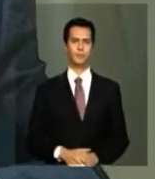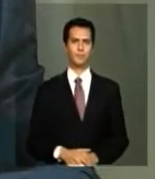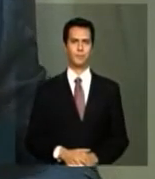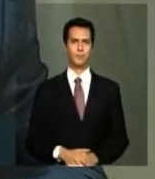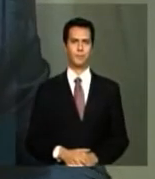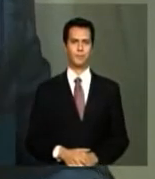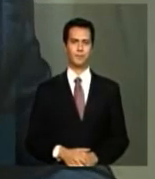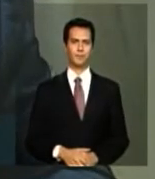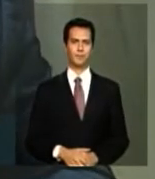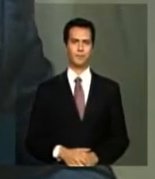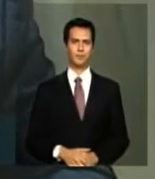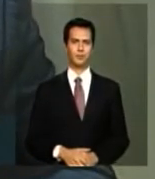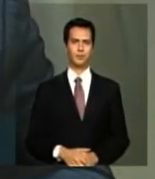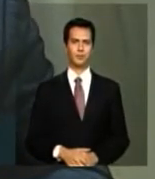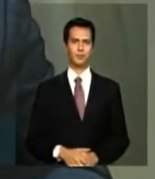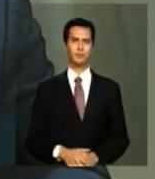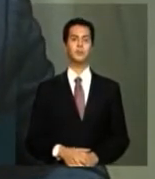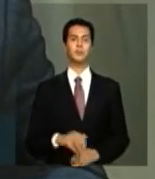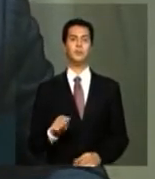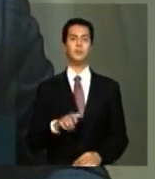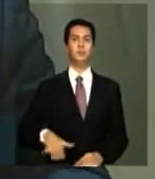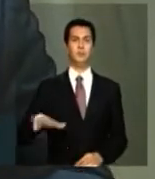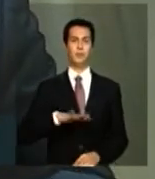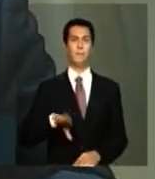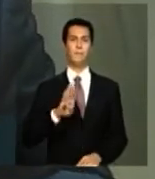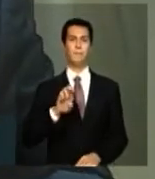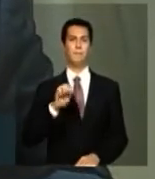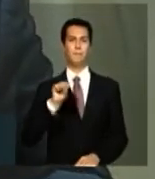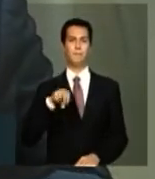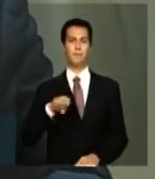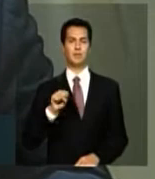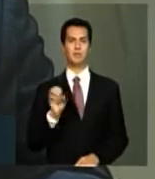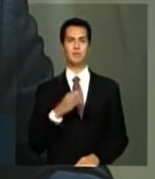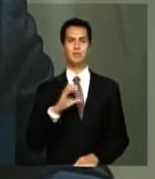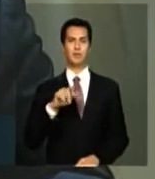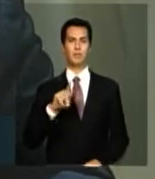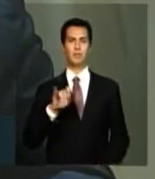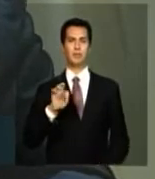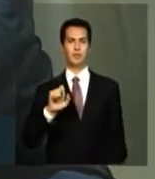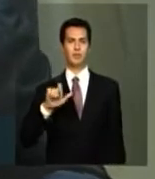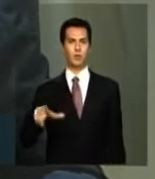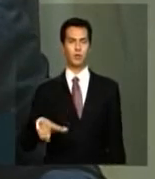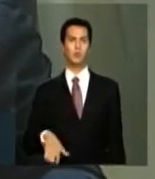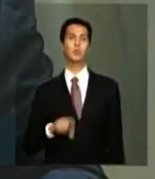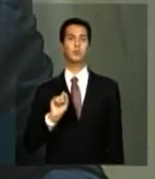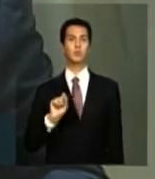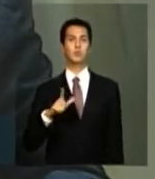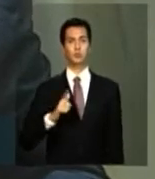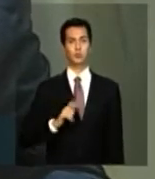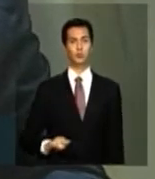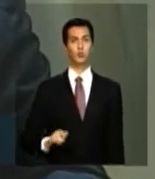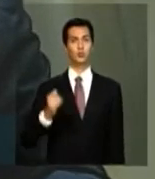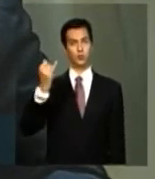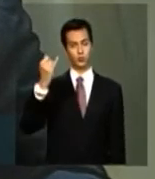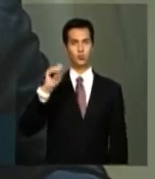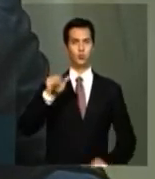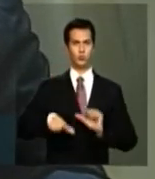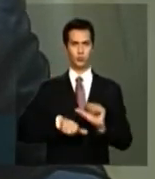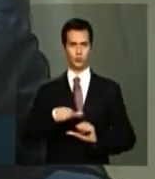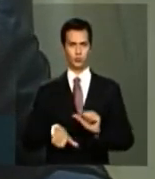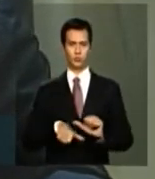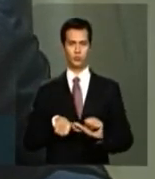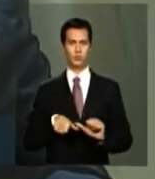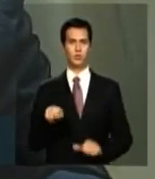no caso de bens de Capital São fundamentalmente alterações das taxas e juros nas